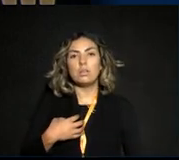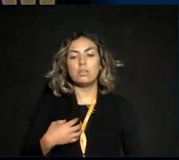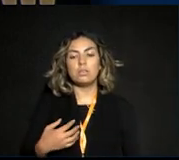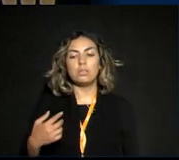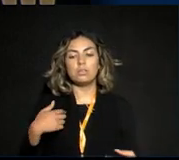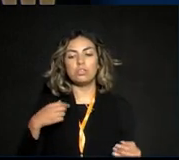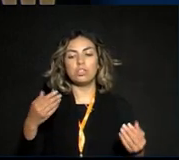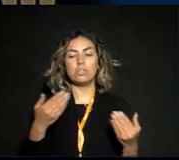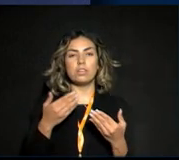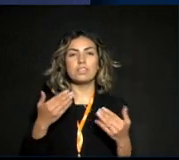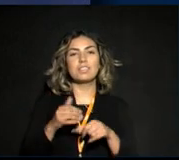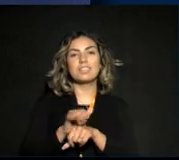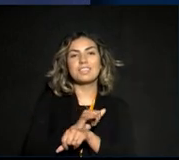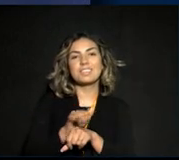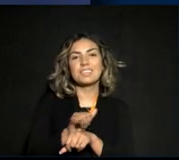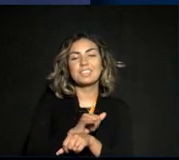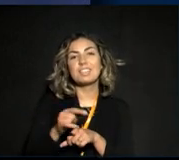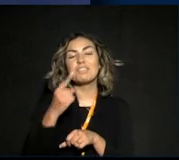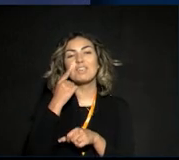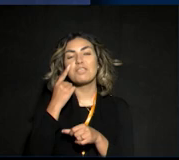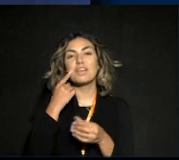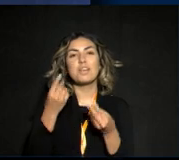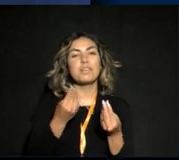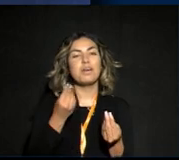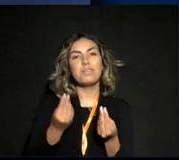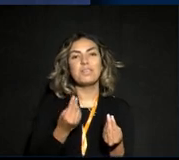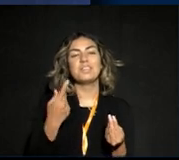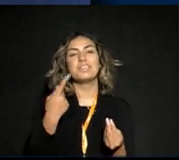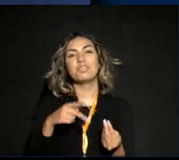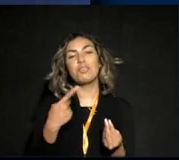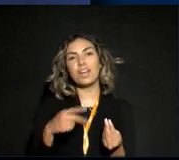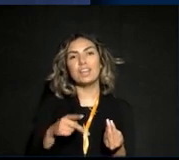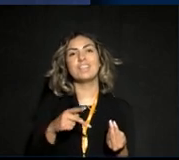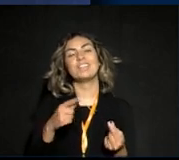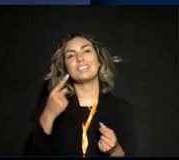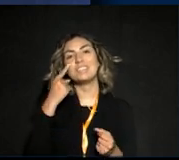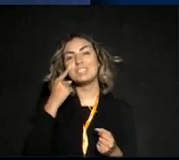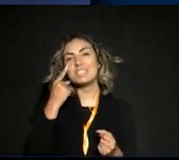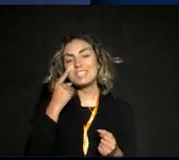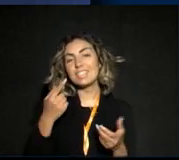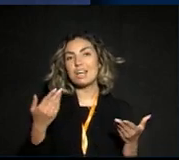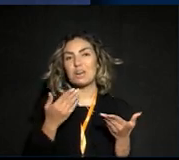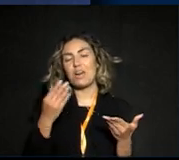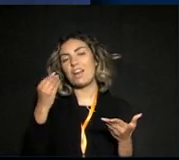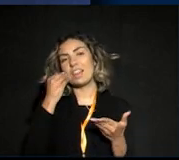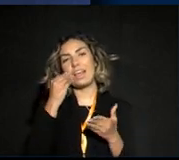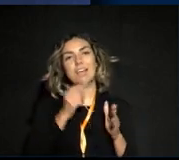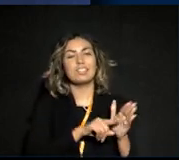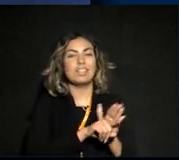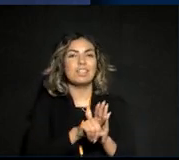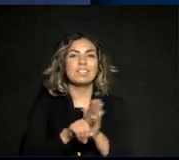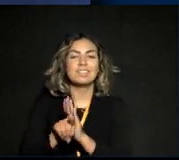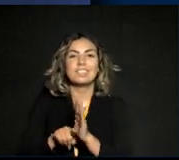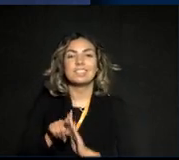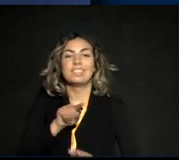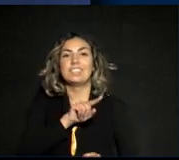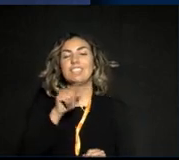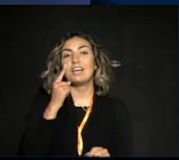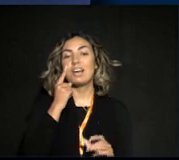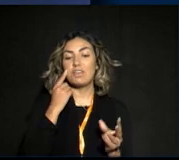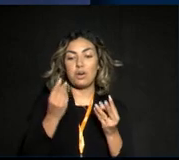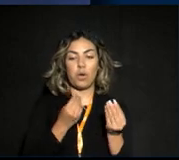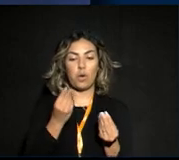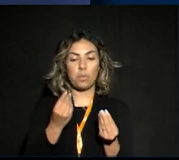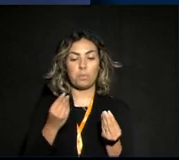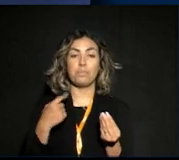efeito primário desses impostos diretos e descontar, em vez de fazer um horizonte relevante ajustado,